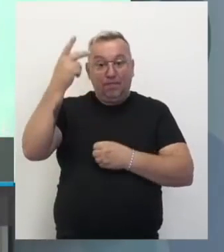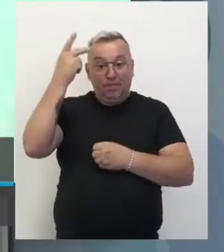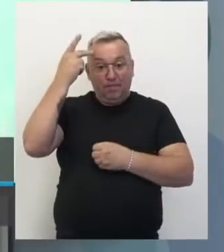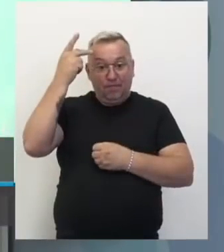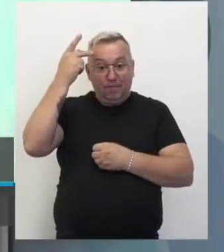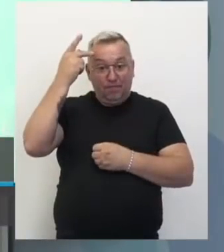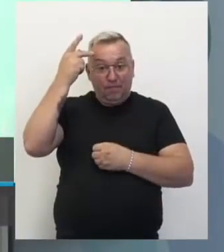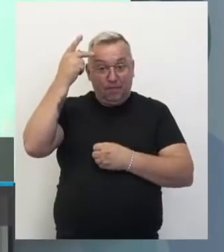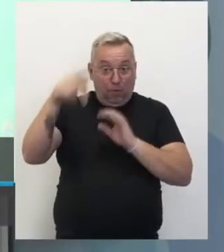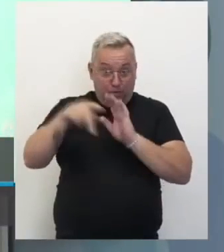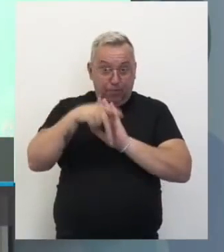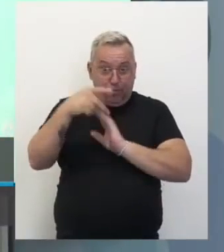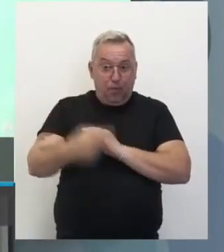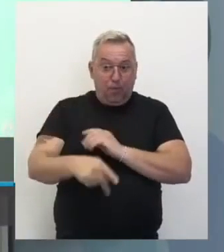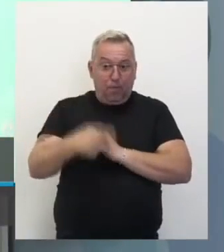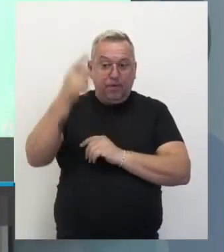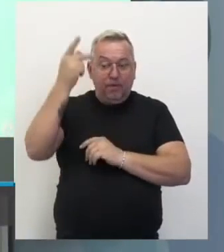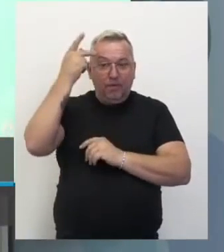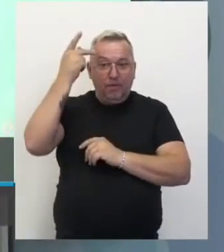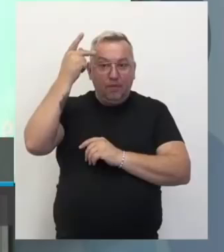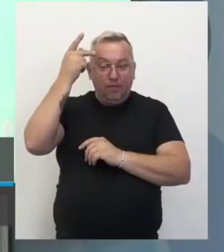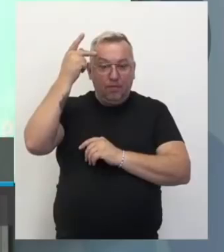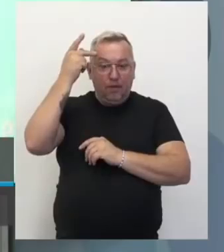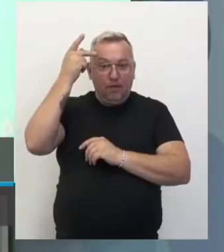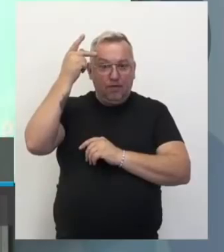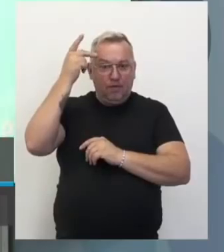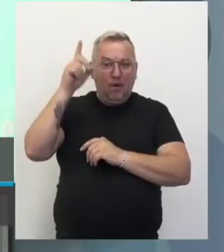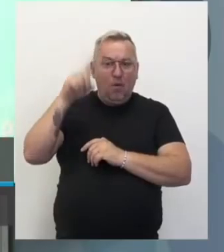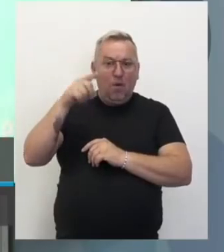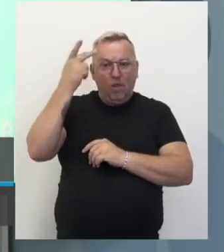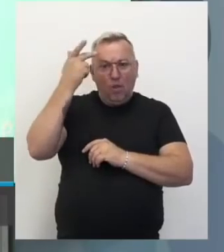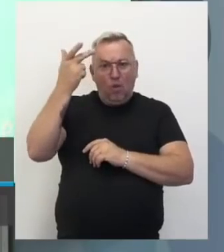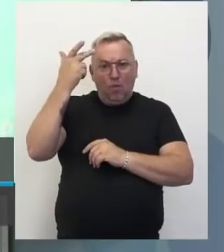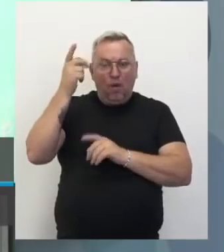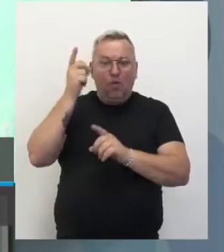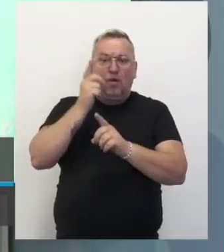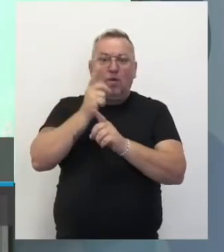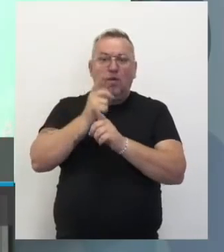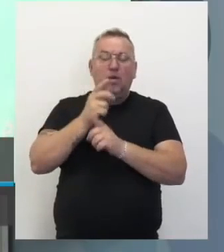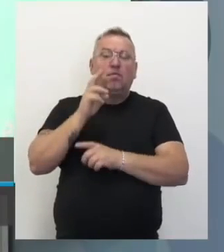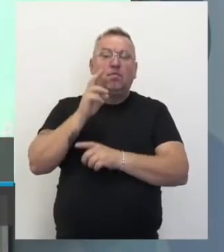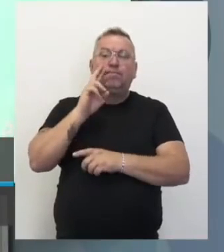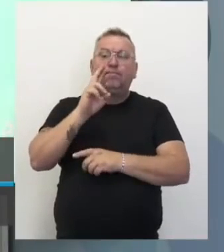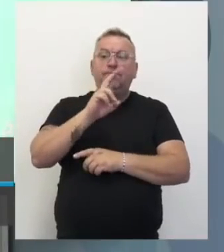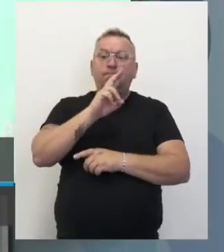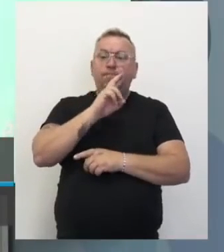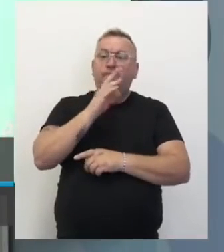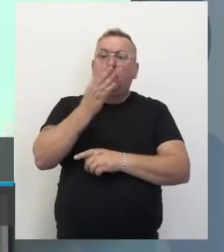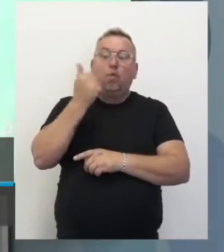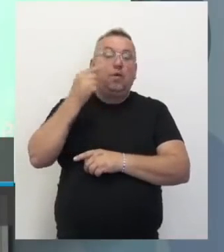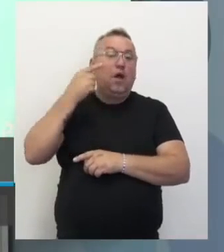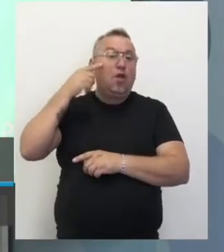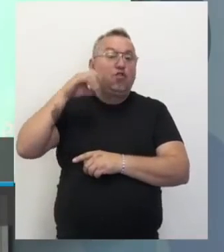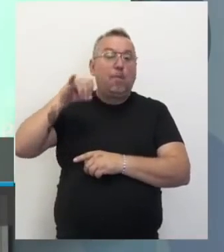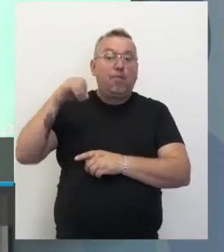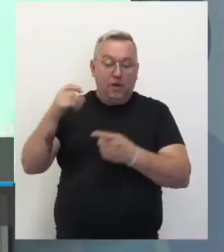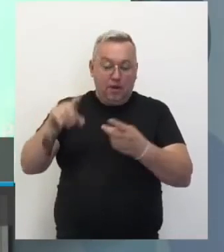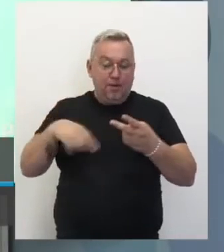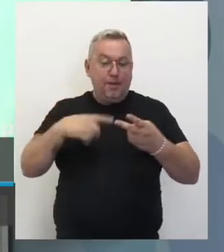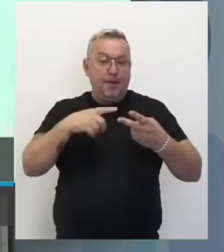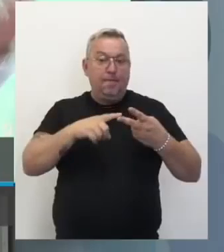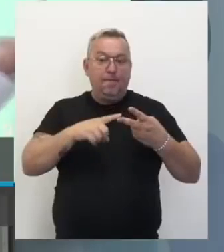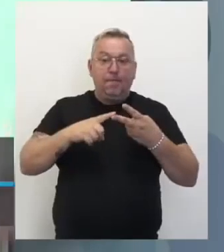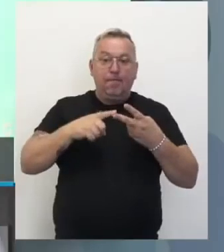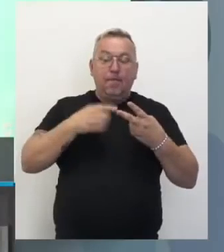fica na cidade de São Paulo. Então aqui é comum você encontrar restaurantes, por exemplo, de comida típica japonesa, de comida